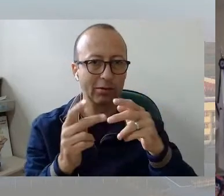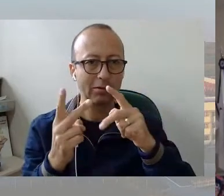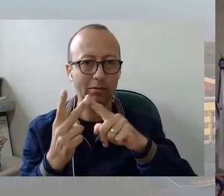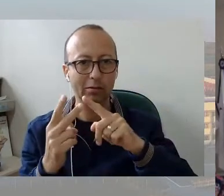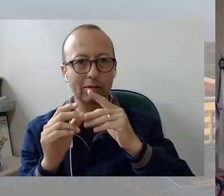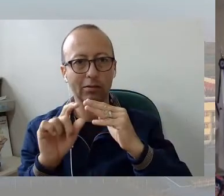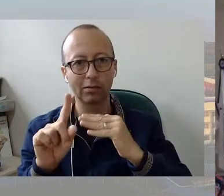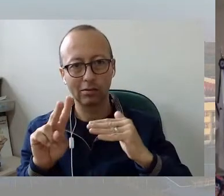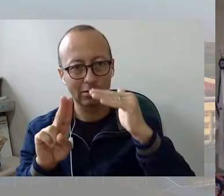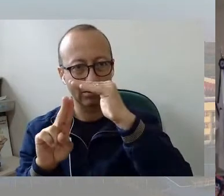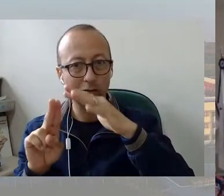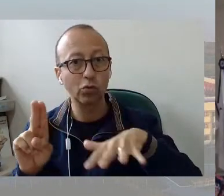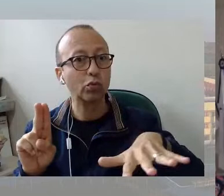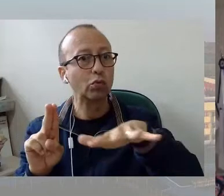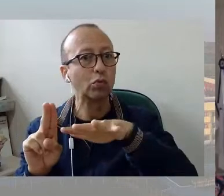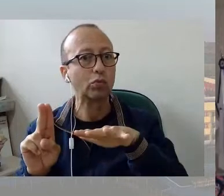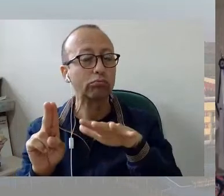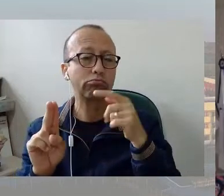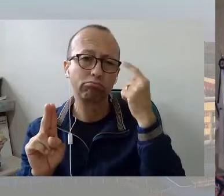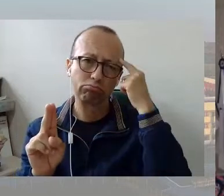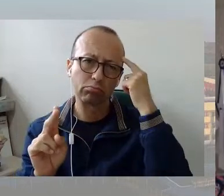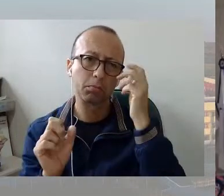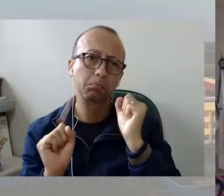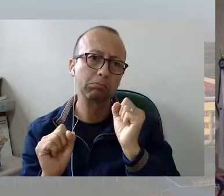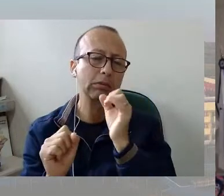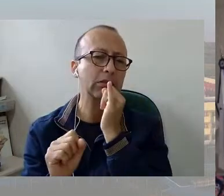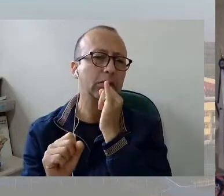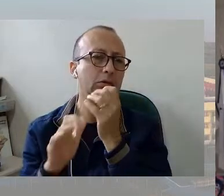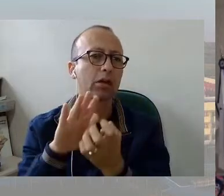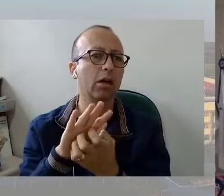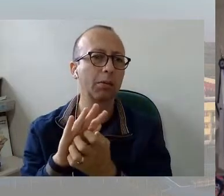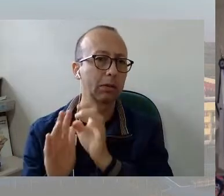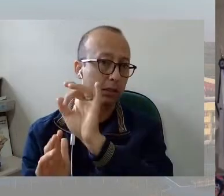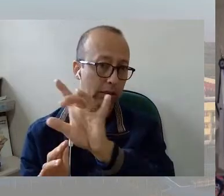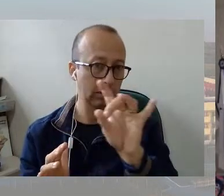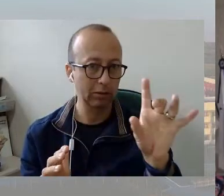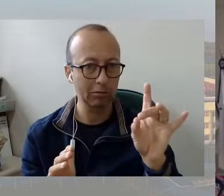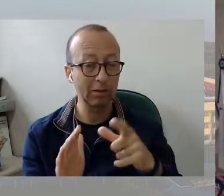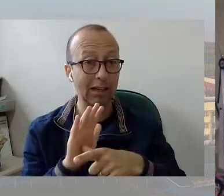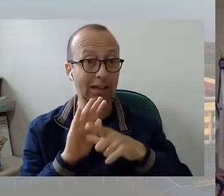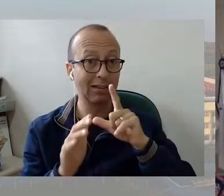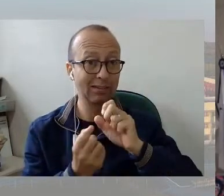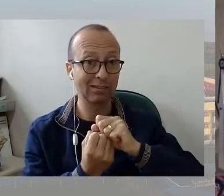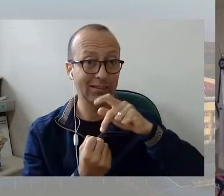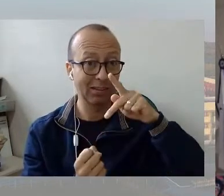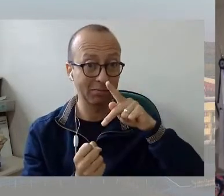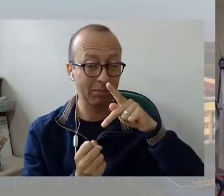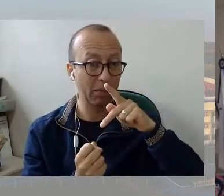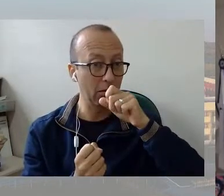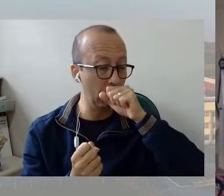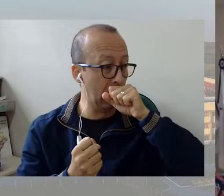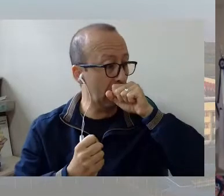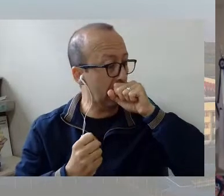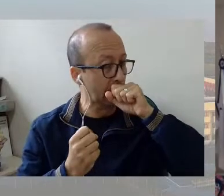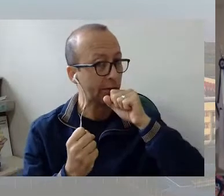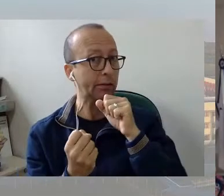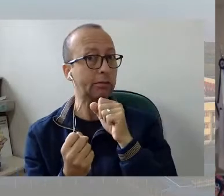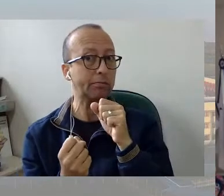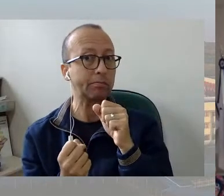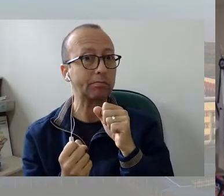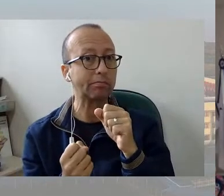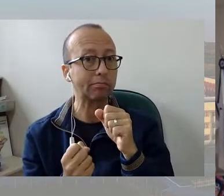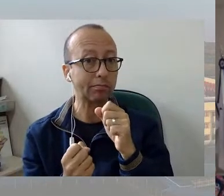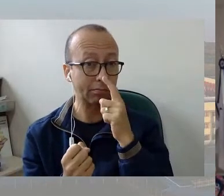ter um pré-CIEP em cada campus. Né? Principalmente passando para novembro, quem sabe aproveitar essa semana de outubro para